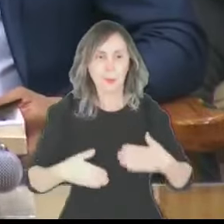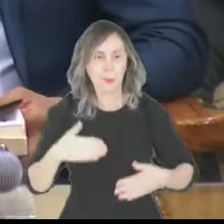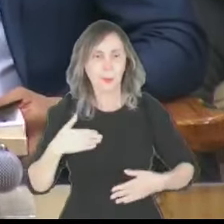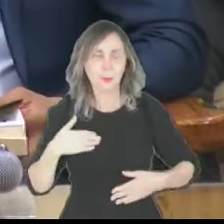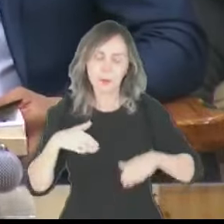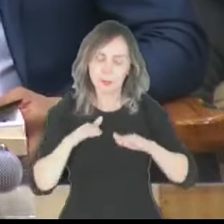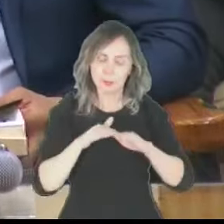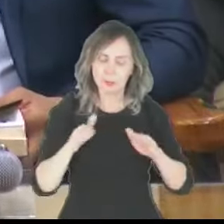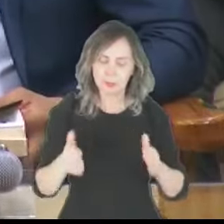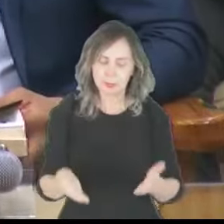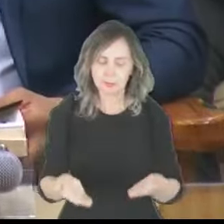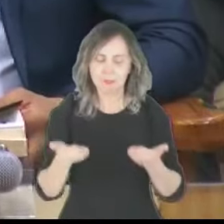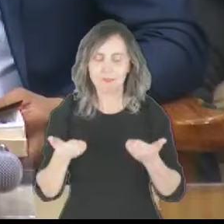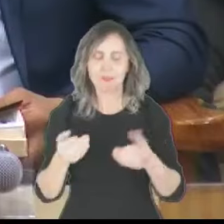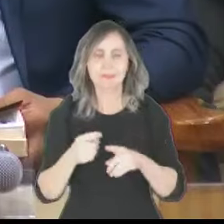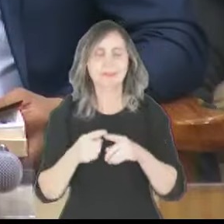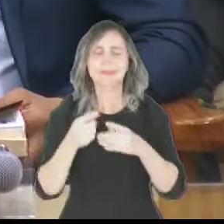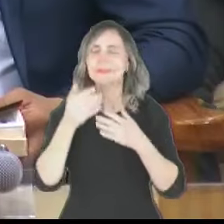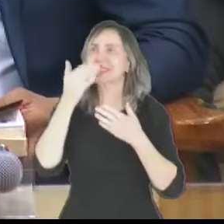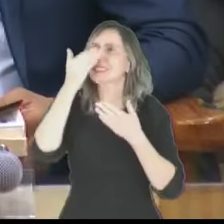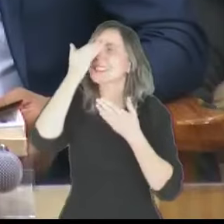Mas graças a Deus,